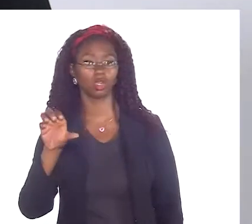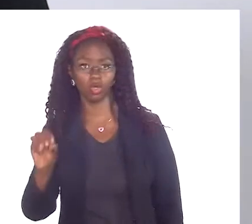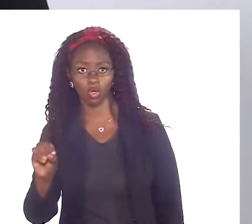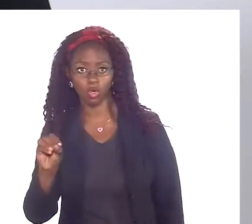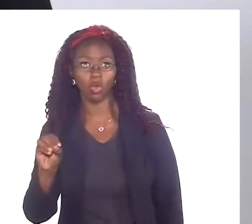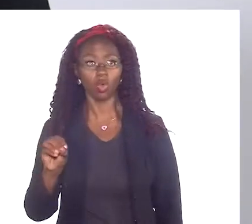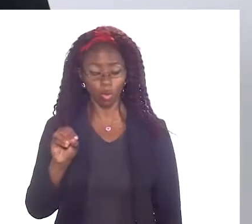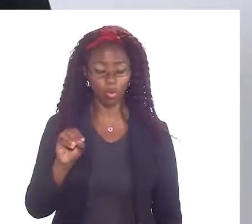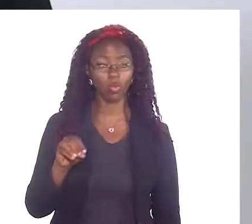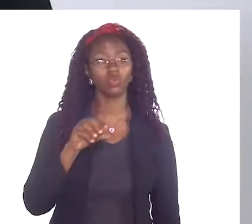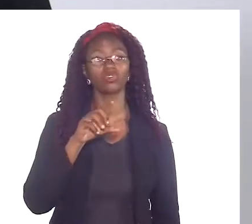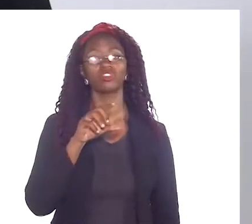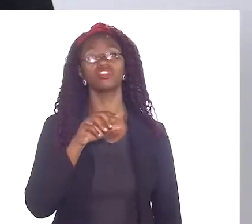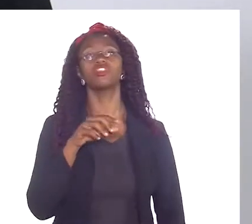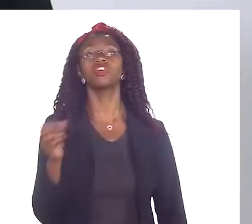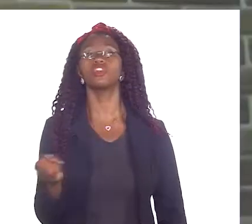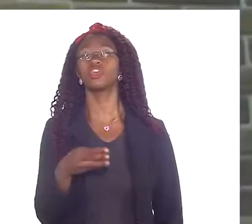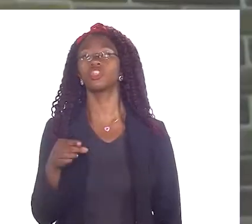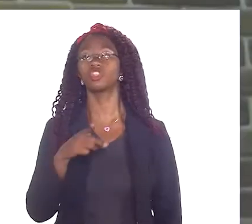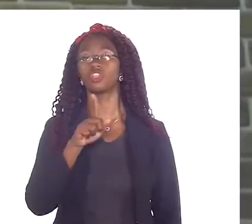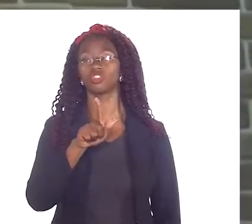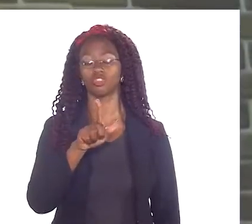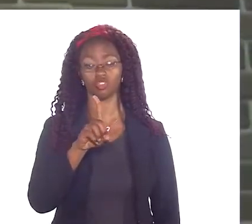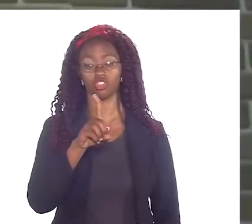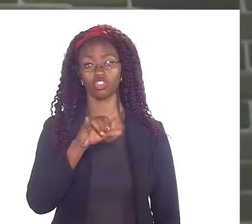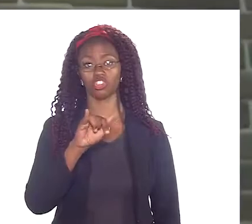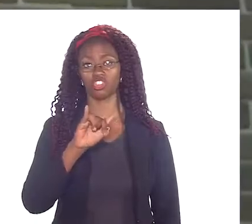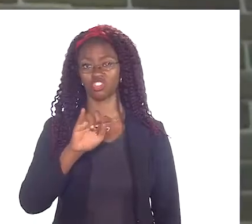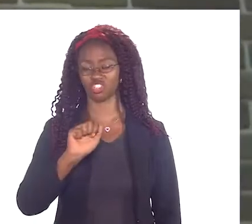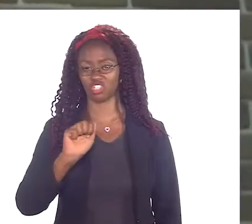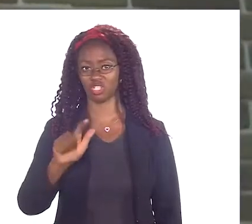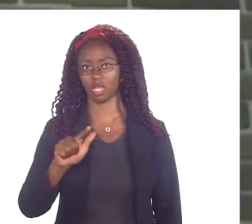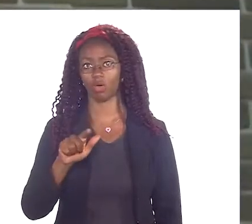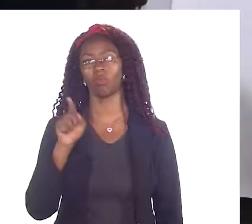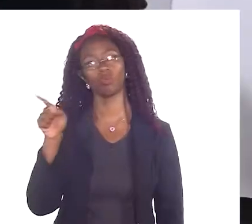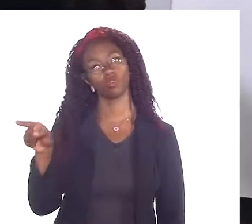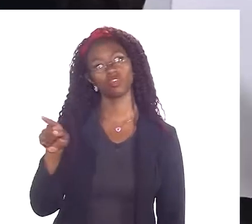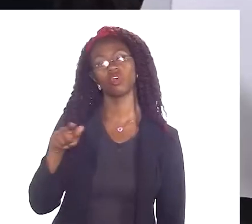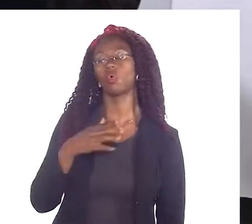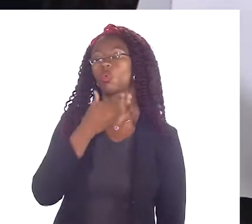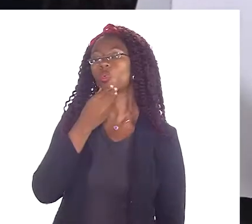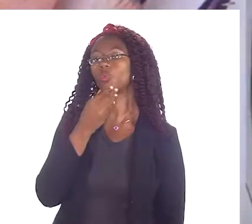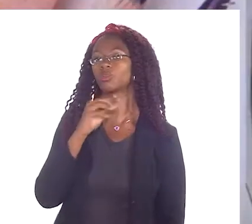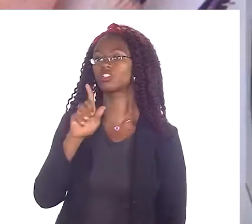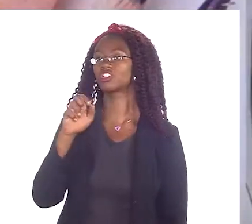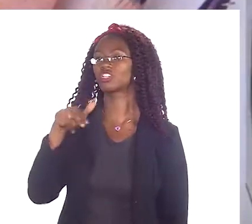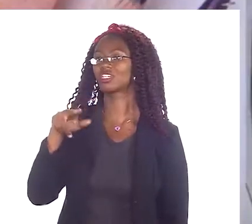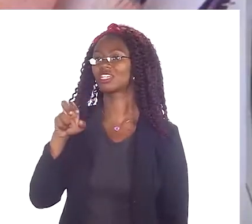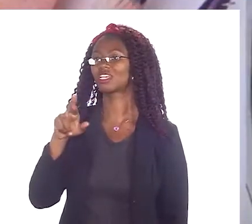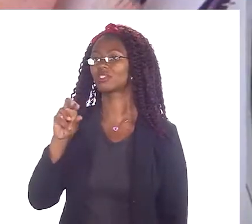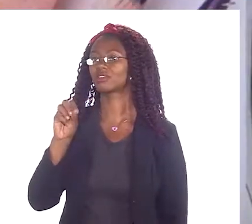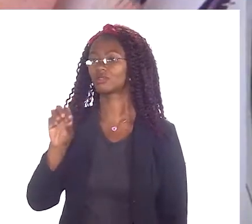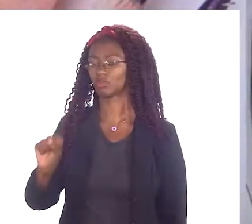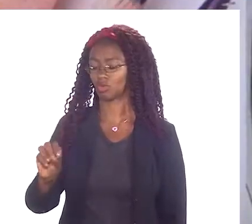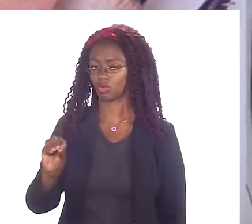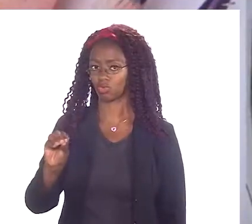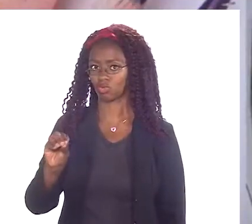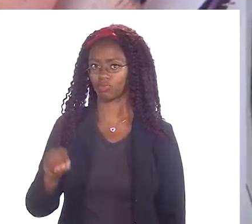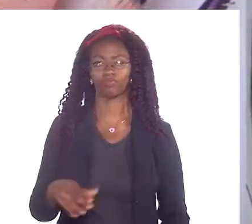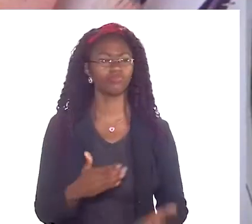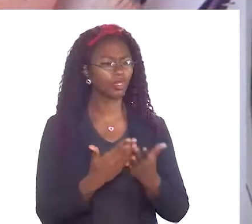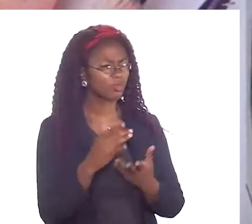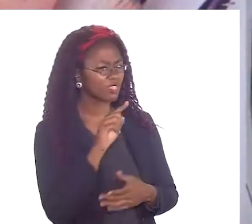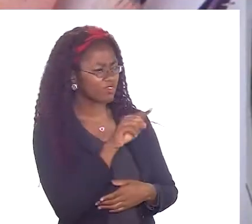Digital Innovation One, Iglá Generoso. Muito bem-vindos ao programa. Letícia, eu vou começar com